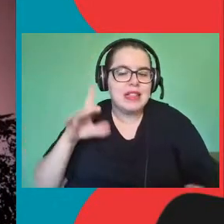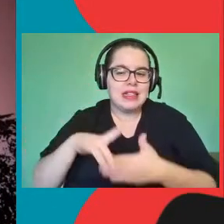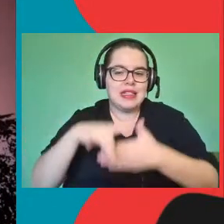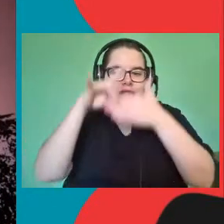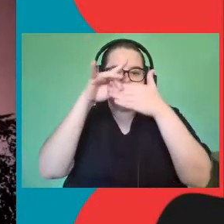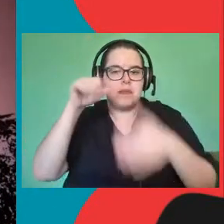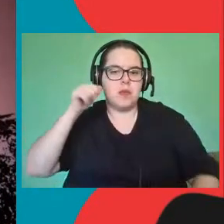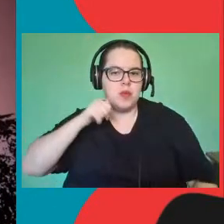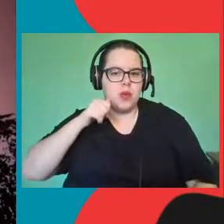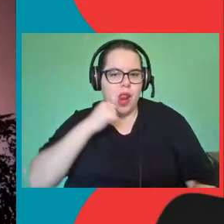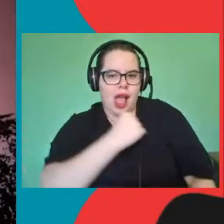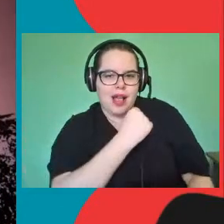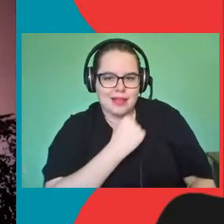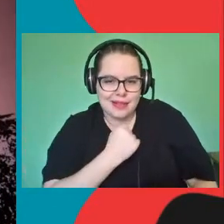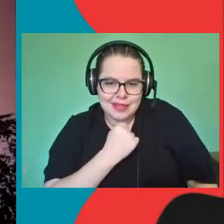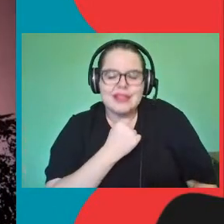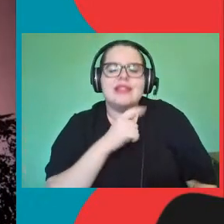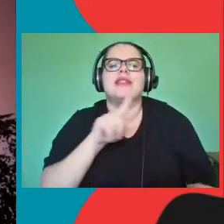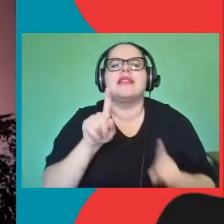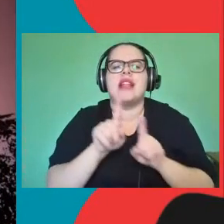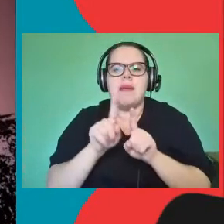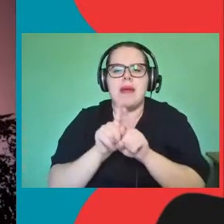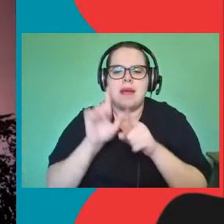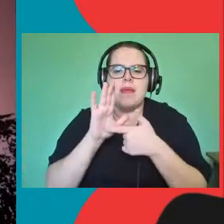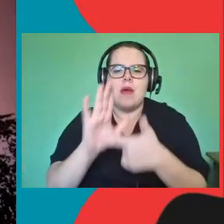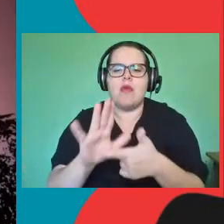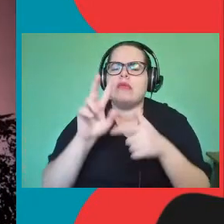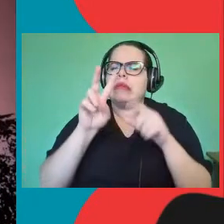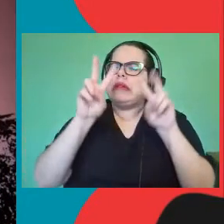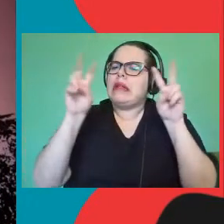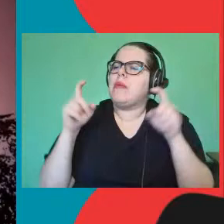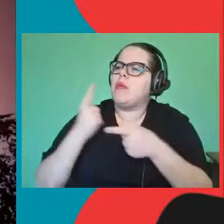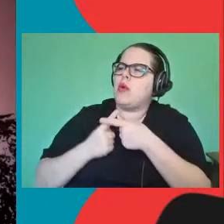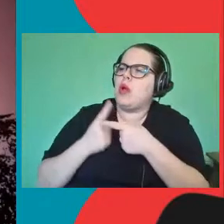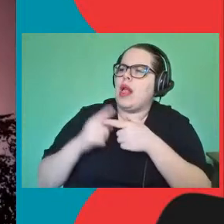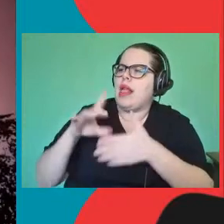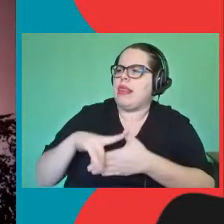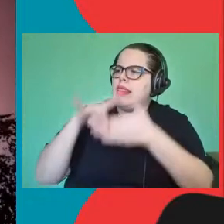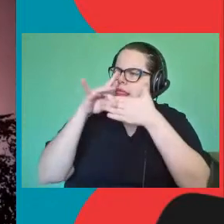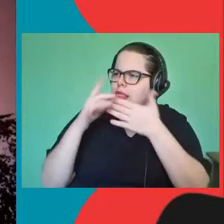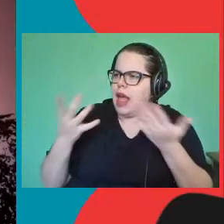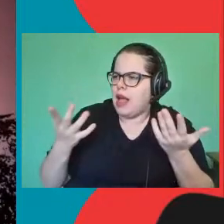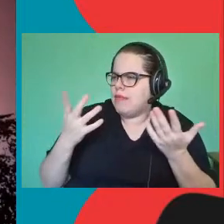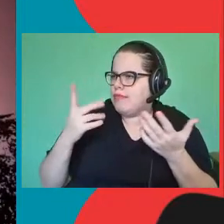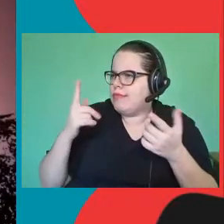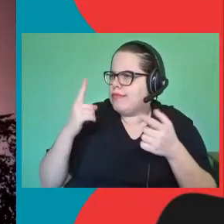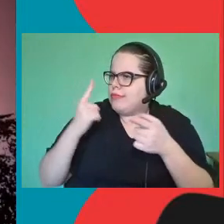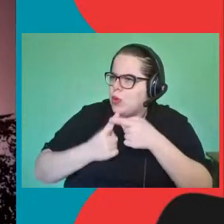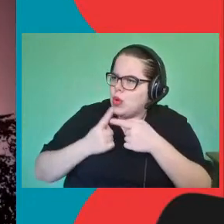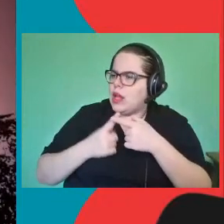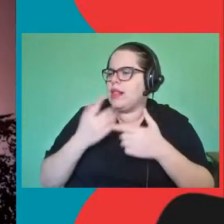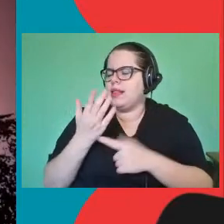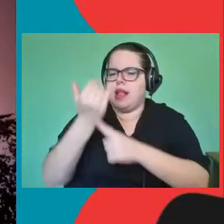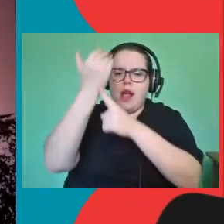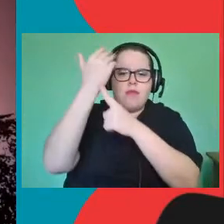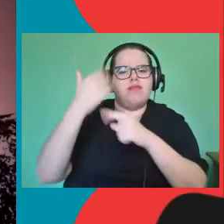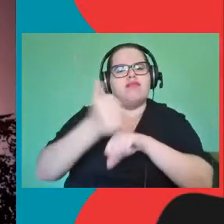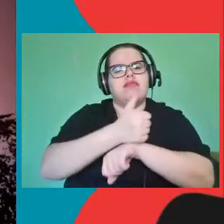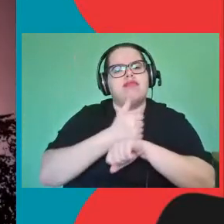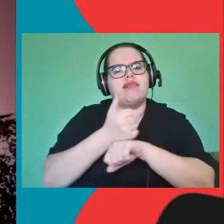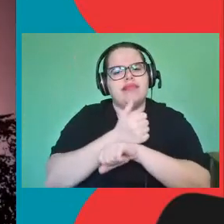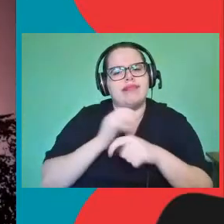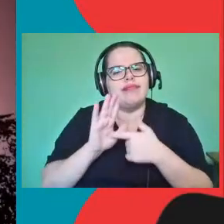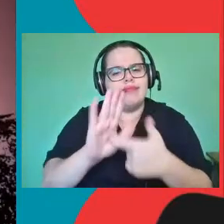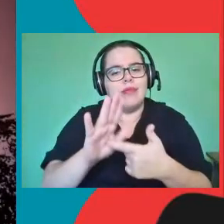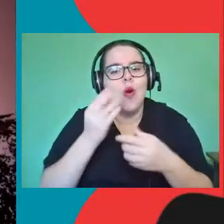lideranças femininas. E a mesa 3 traz o tema Por que a tecnologia? Então, é o tema que os profissionais vão trazer, dividindo